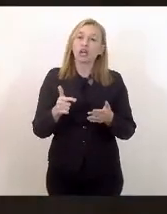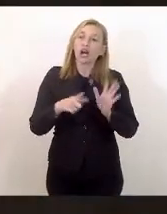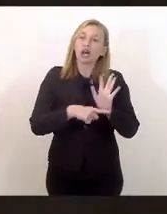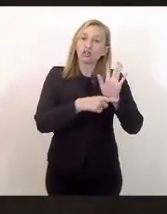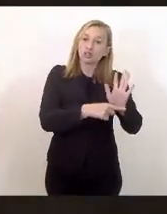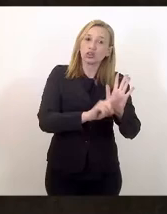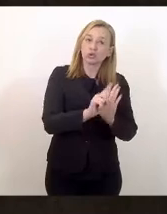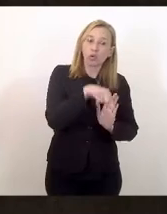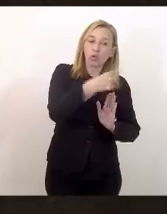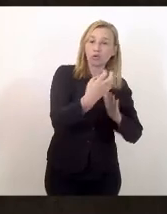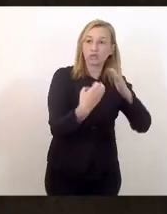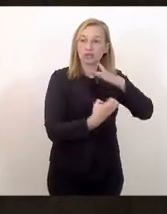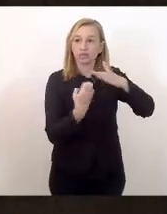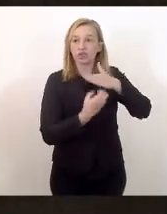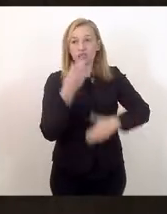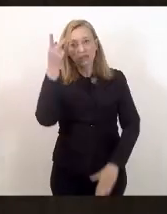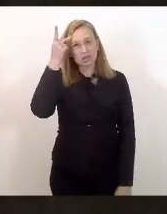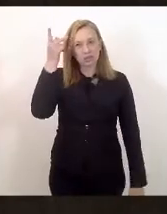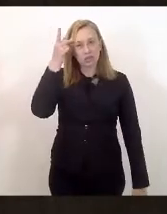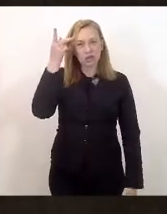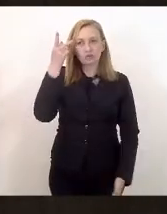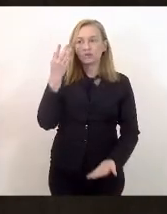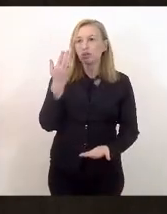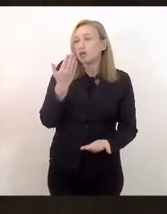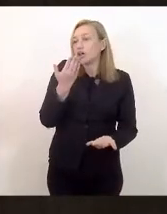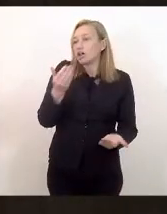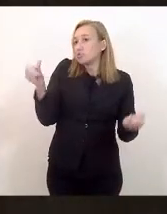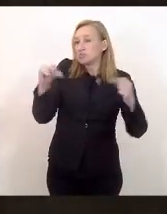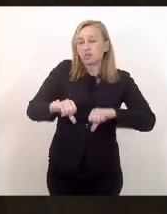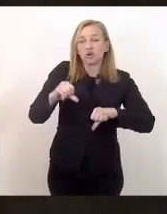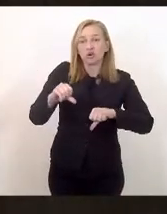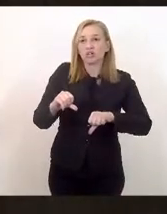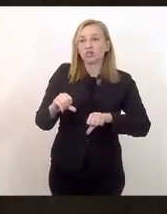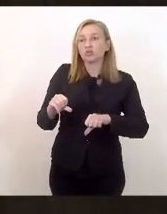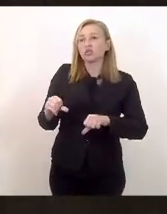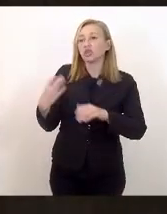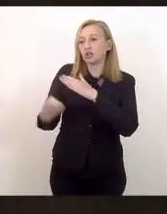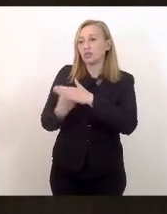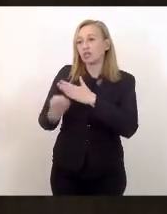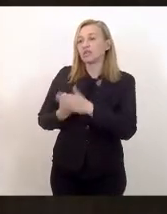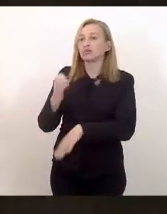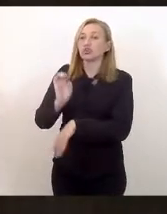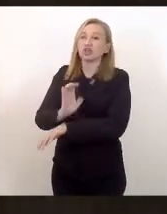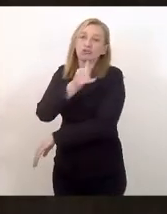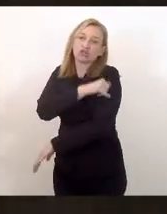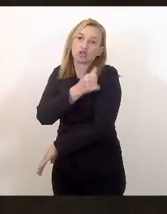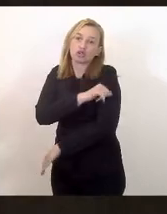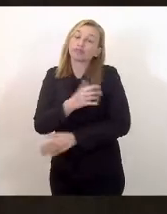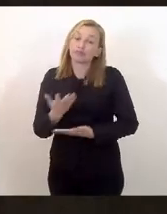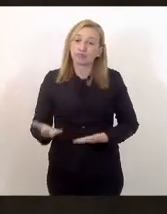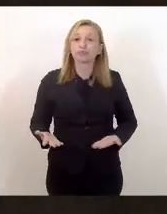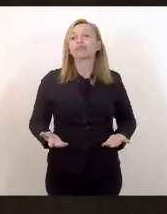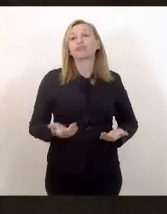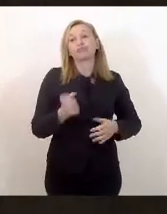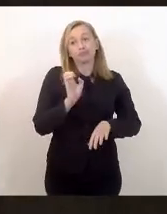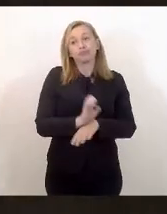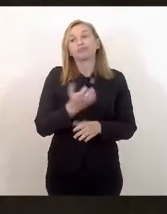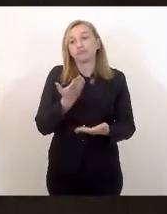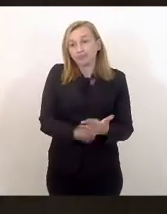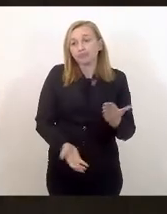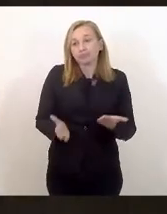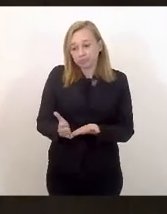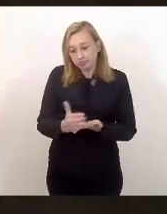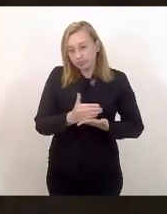outras empresas de São Paulo e arrebentando com o Estado do Rio de Janeiro. E o Estado perde a